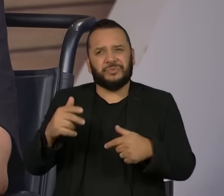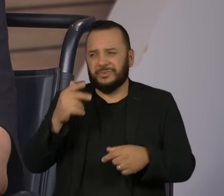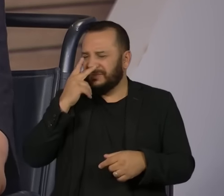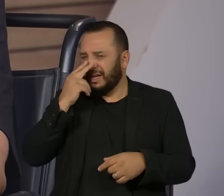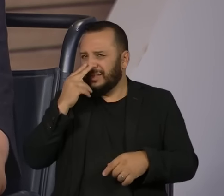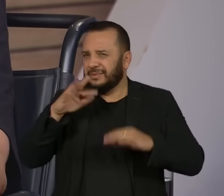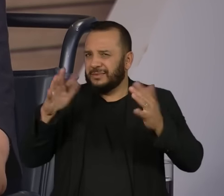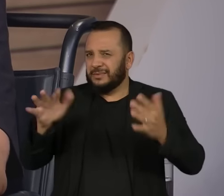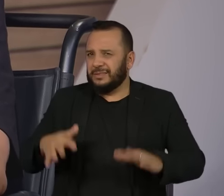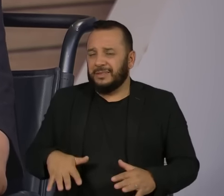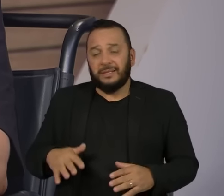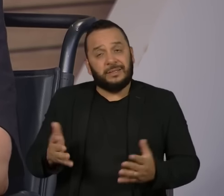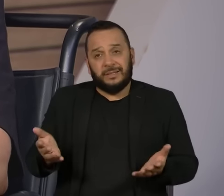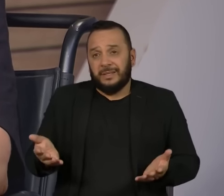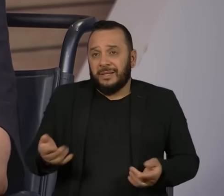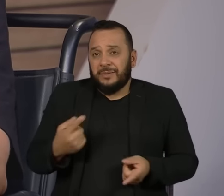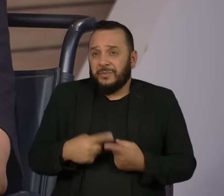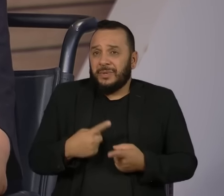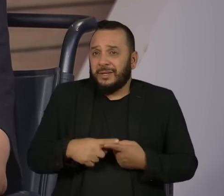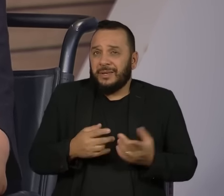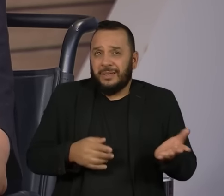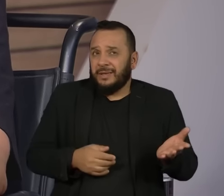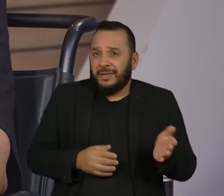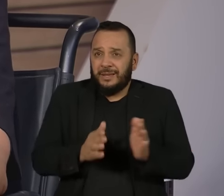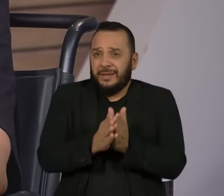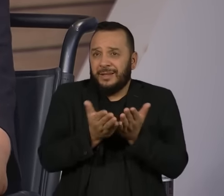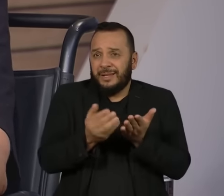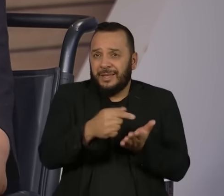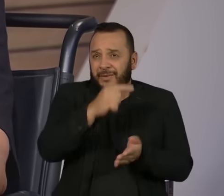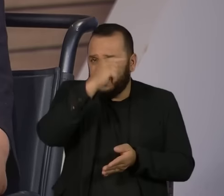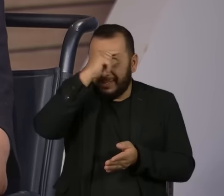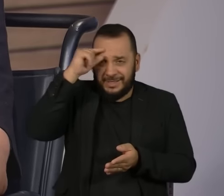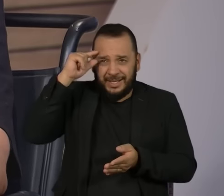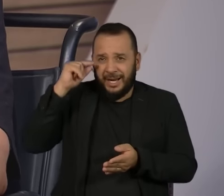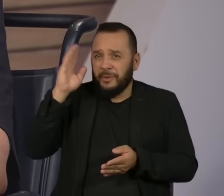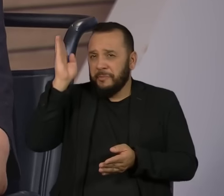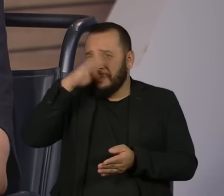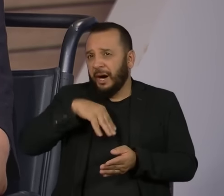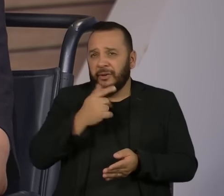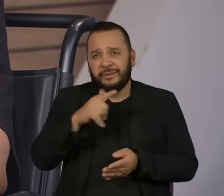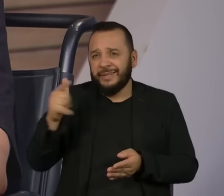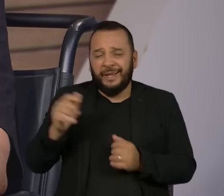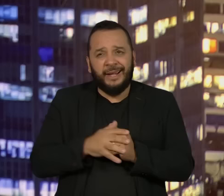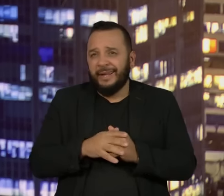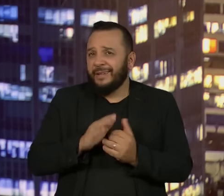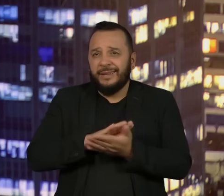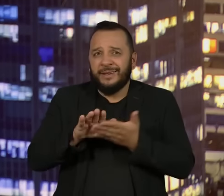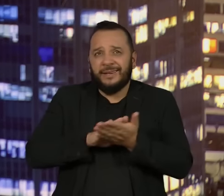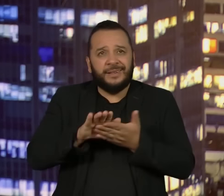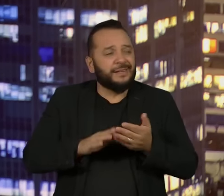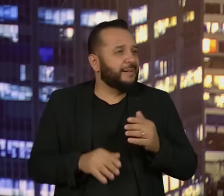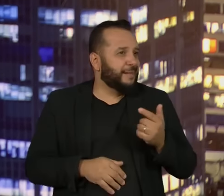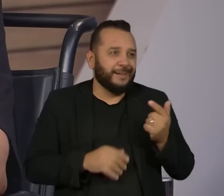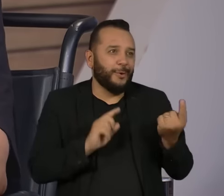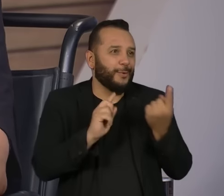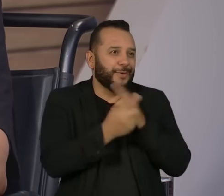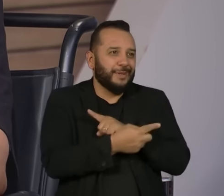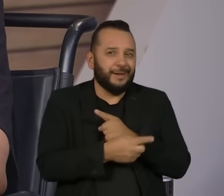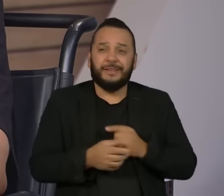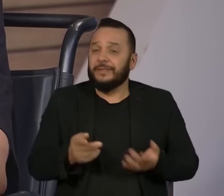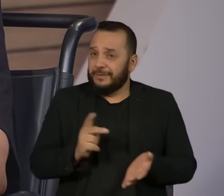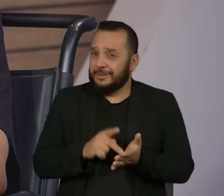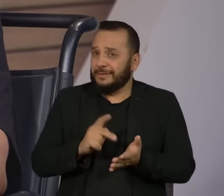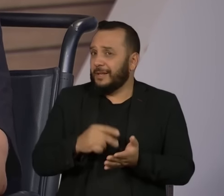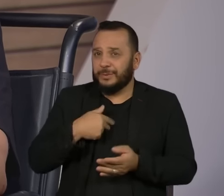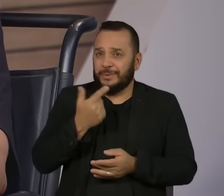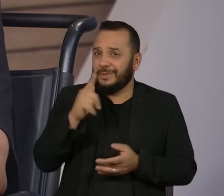verdade sobre o livro do Ziraldo. Porque não há nada de mal que um livro do Ziraldo possa fazer, nenhum livro do Ziraldo. Pelo contrário. Nada, não existe nada disso, que